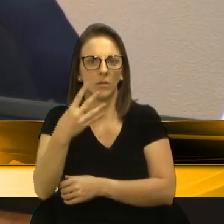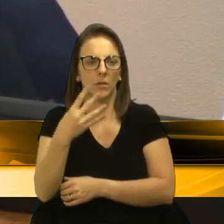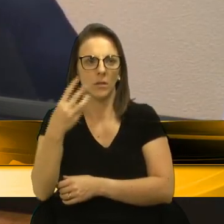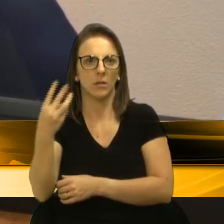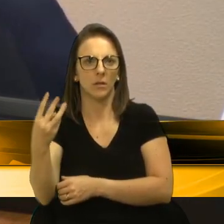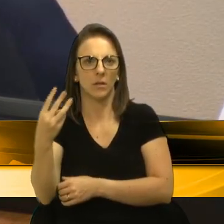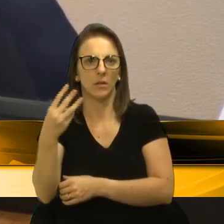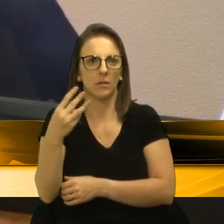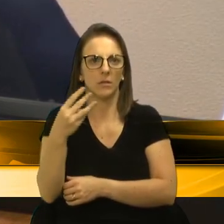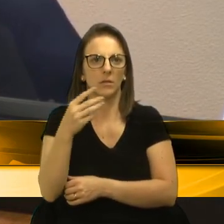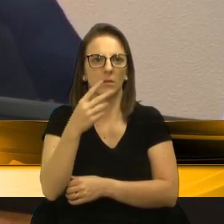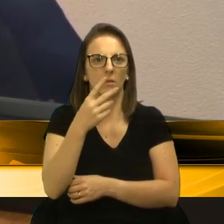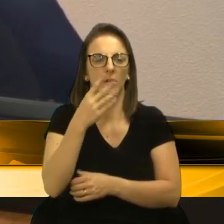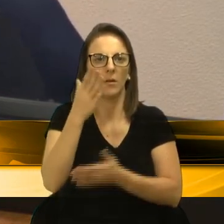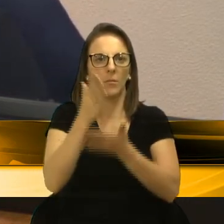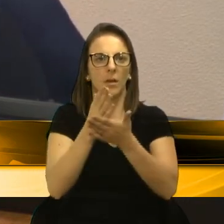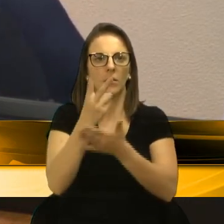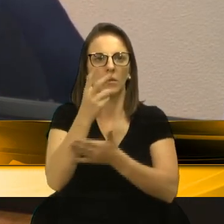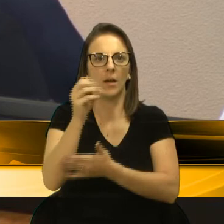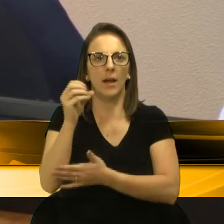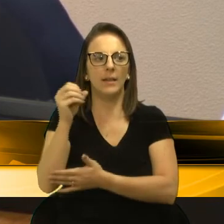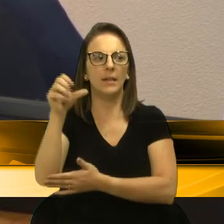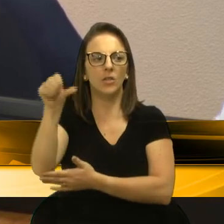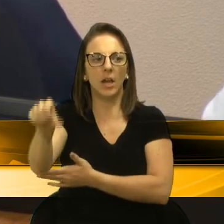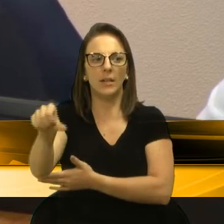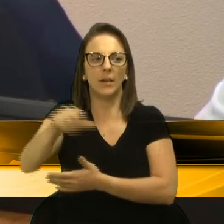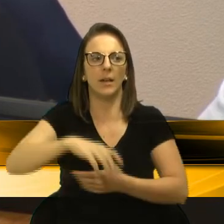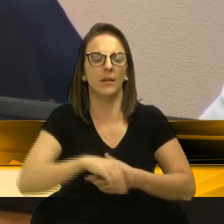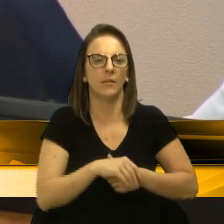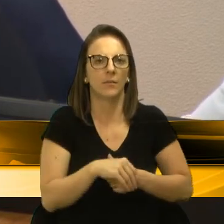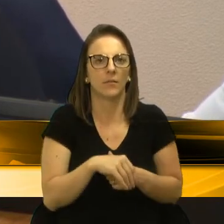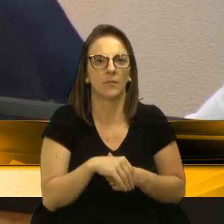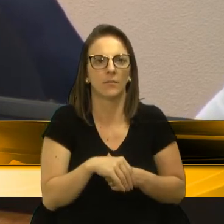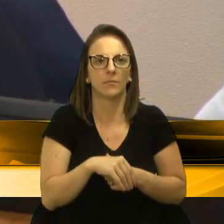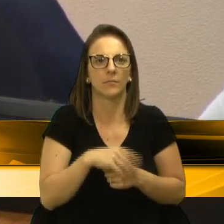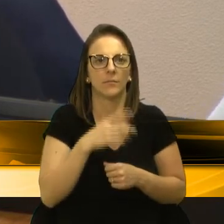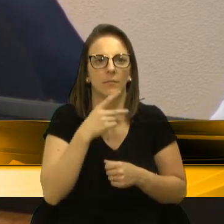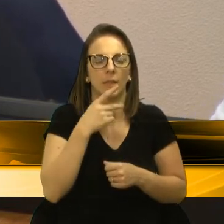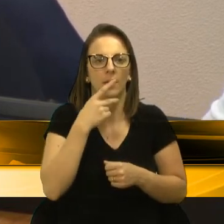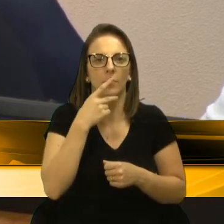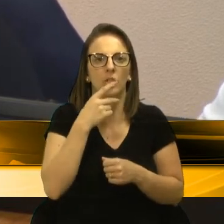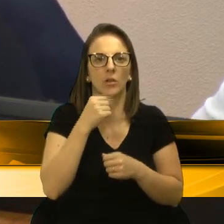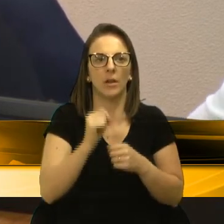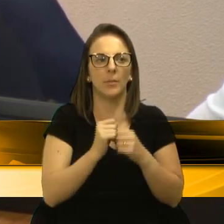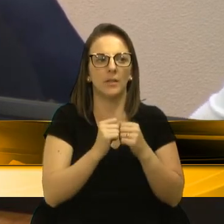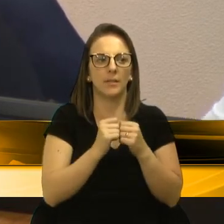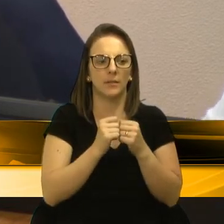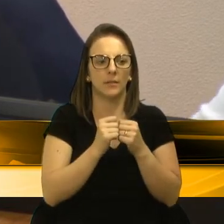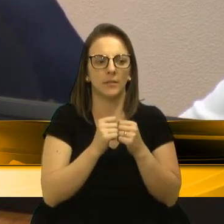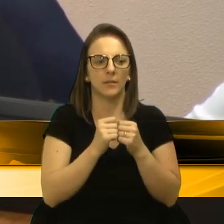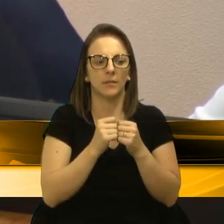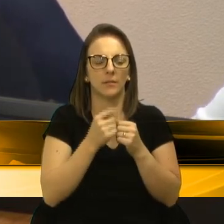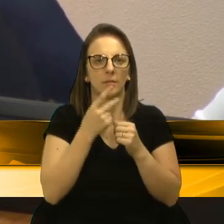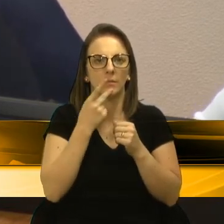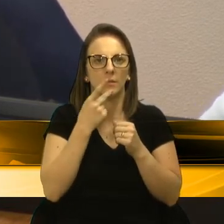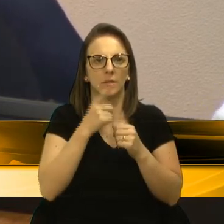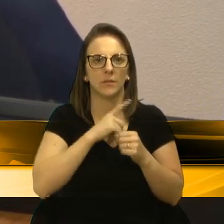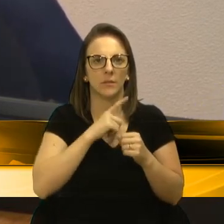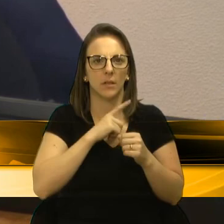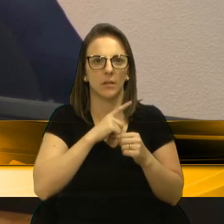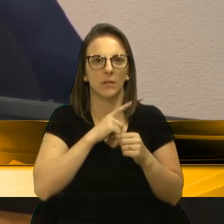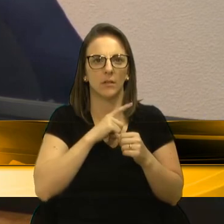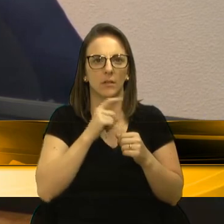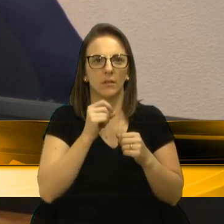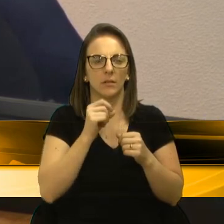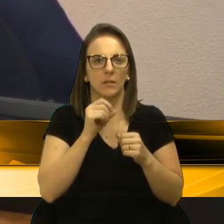50.943/2009. 2. Análise do empreendimento e do impacto previsto pela Comissão de Análise Integrada de Projetos de Edificações e de Parcelamento de Solo,